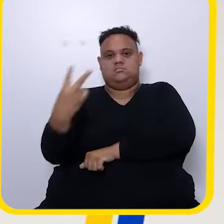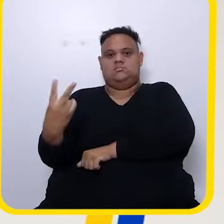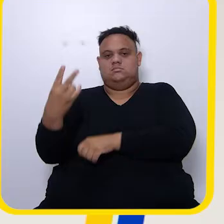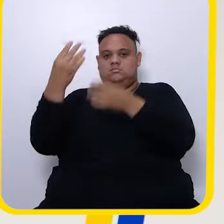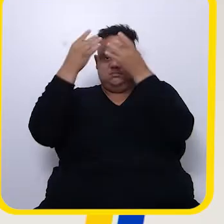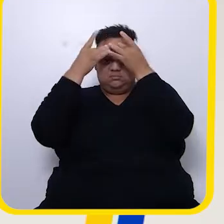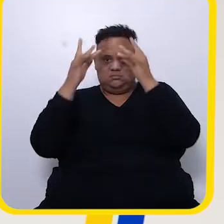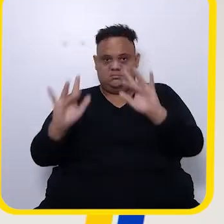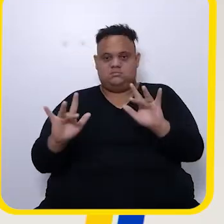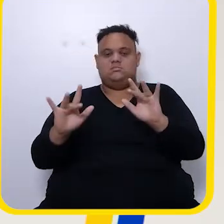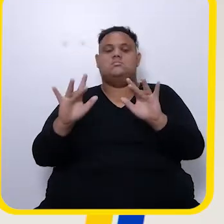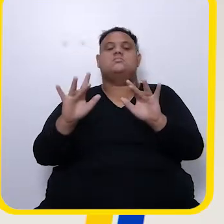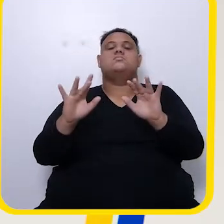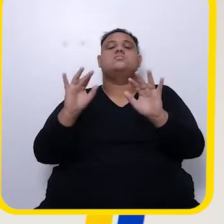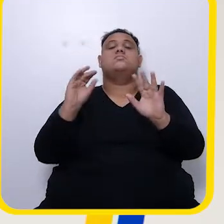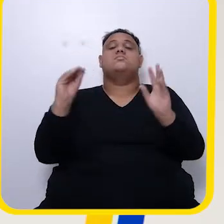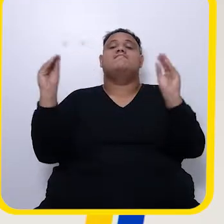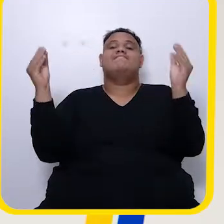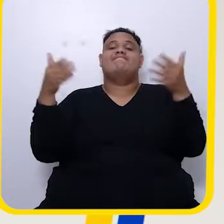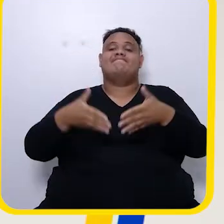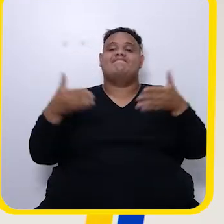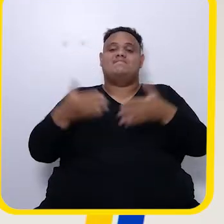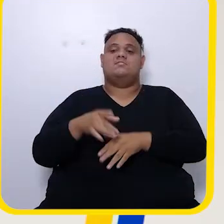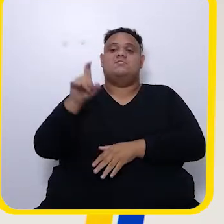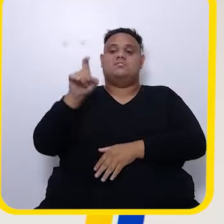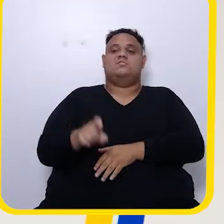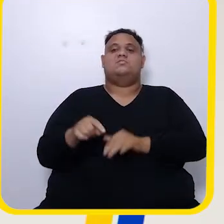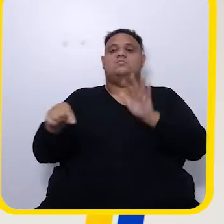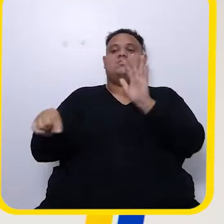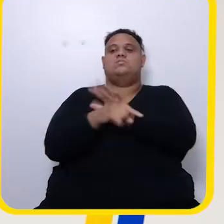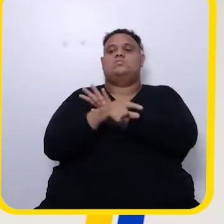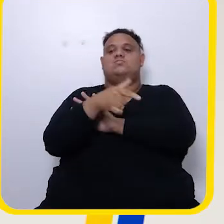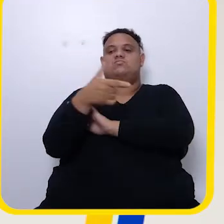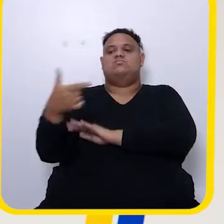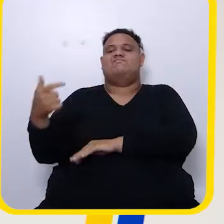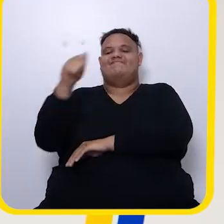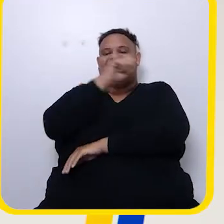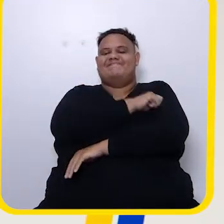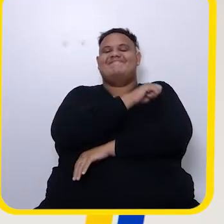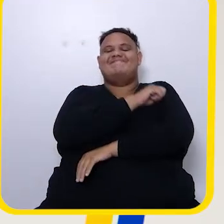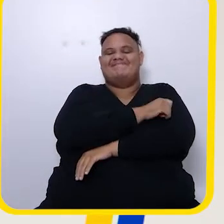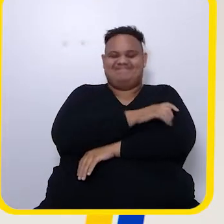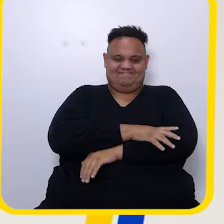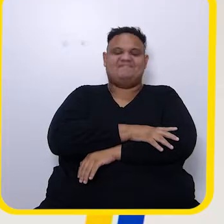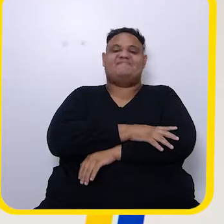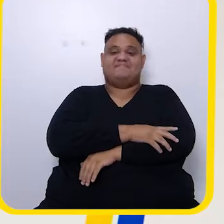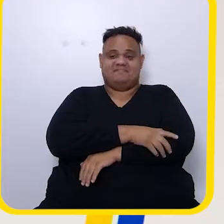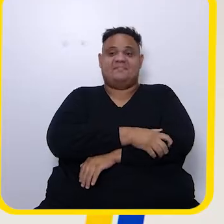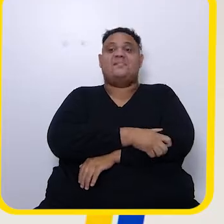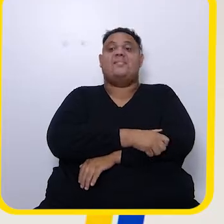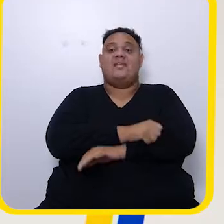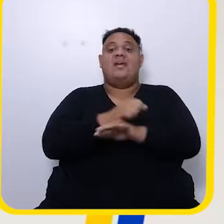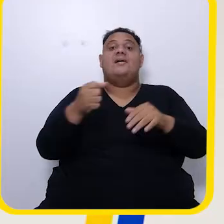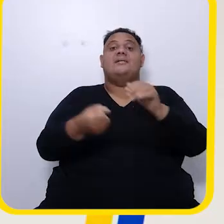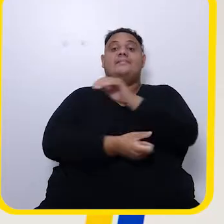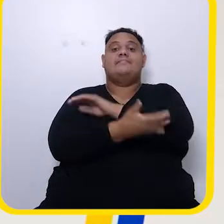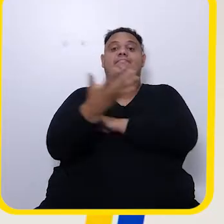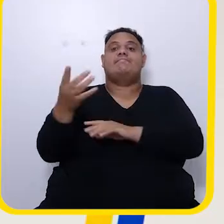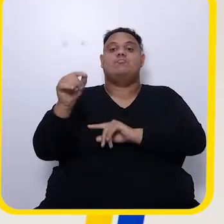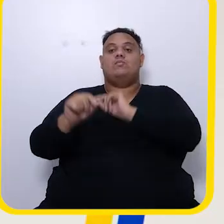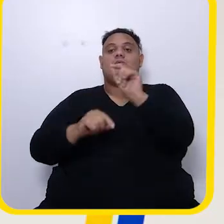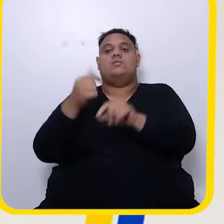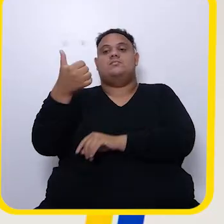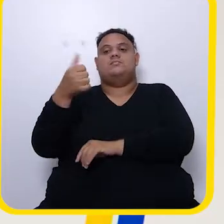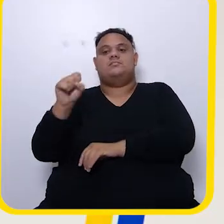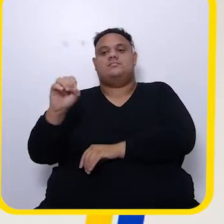de participar, a gente fica com X menos 2 alunos. E aí, a mesma quantia de